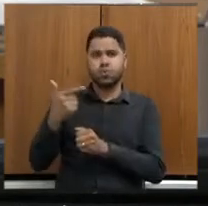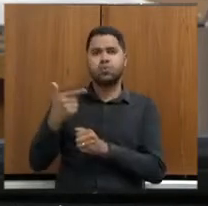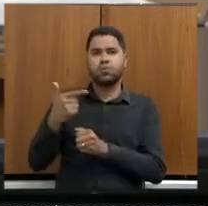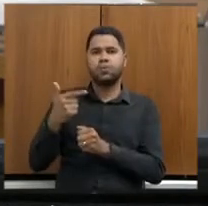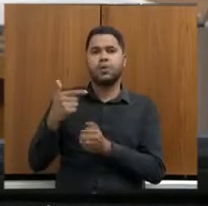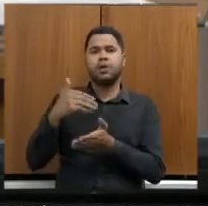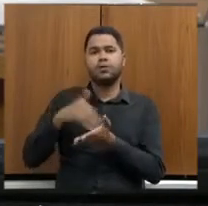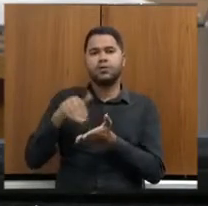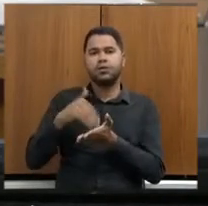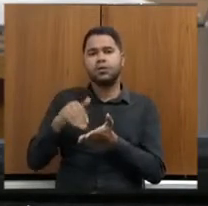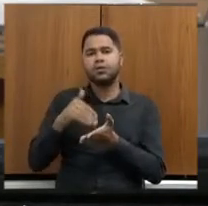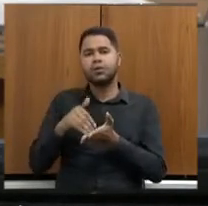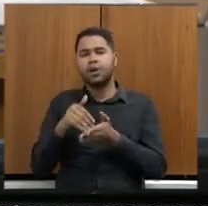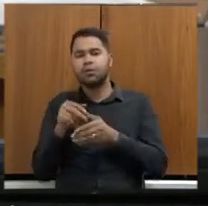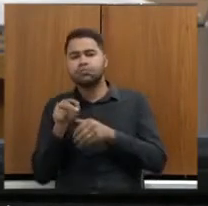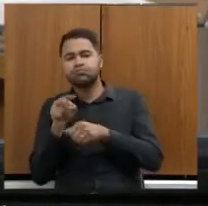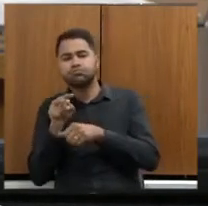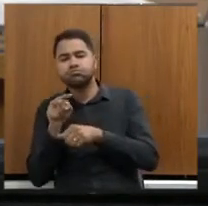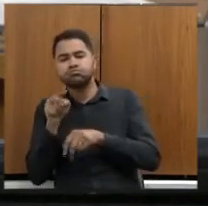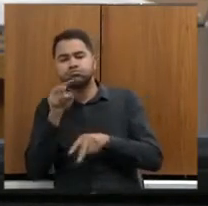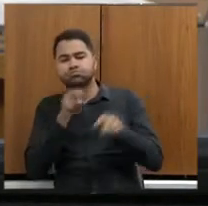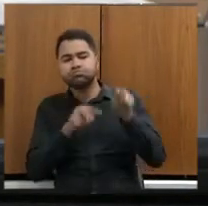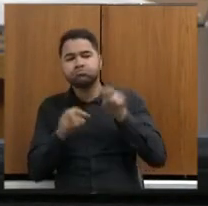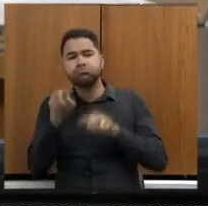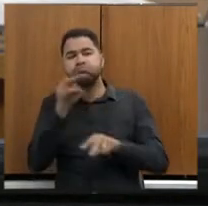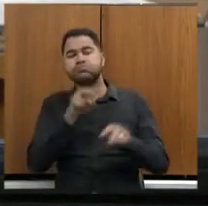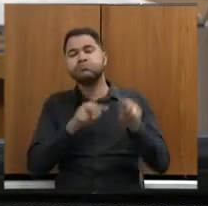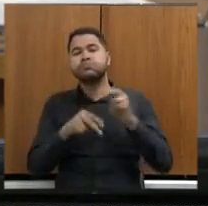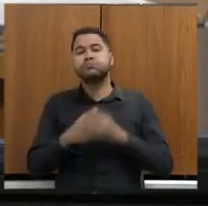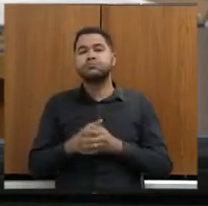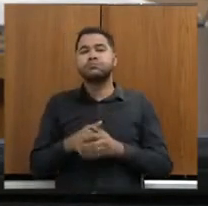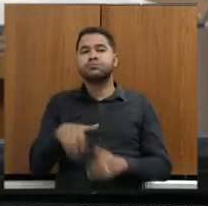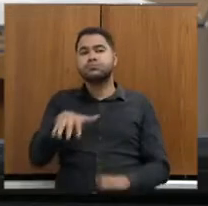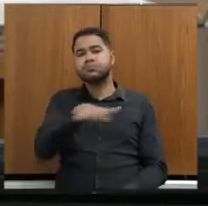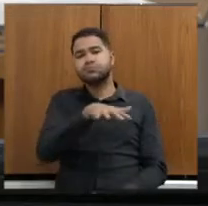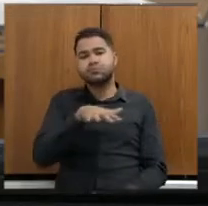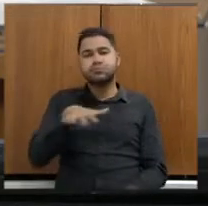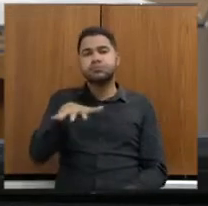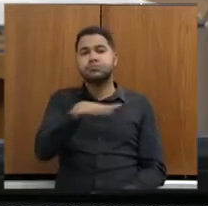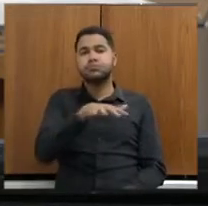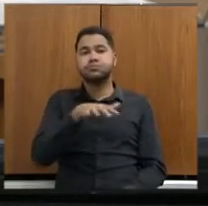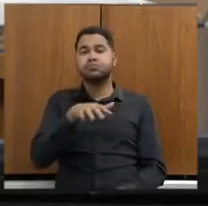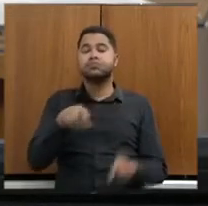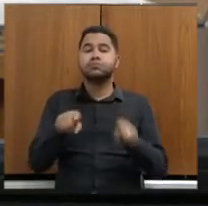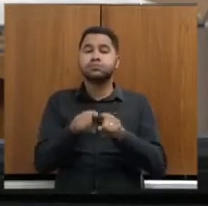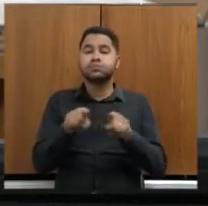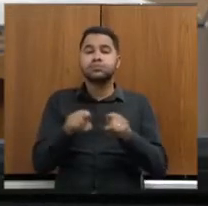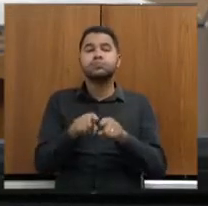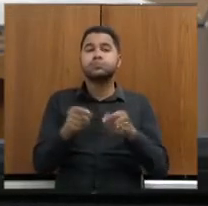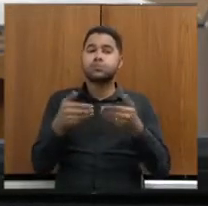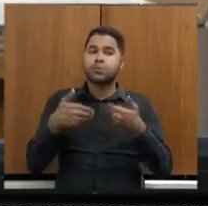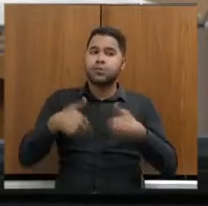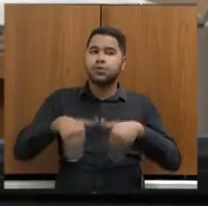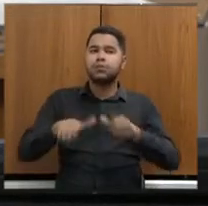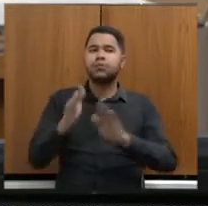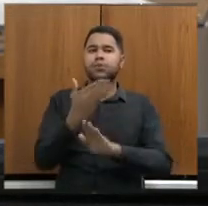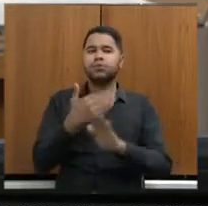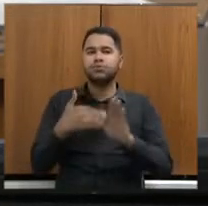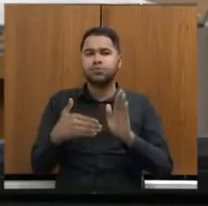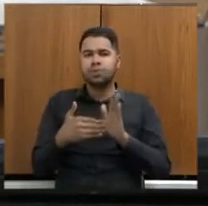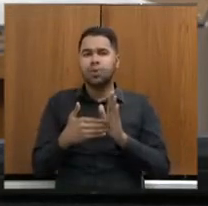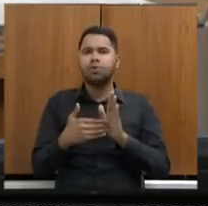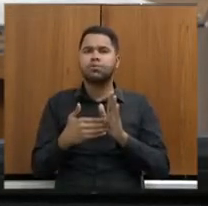vamos fazer uma audiência aí vamos visitar aí a região e vou levar assim todas as